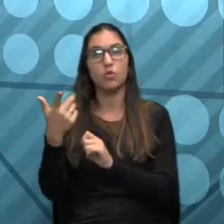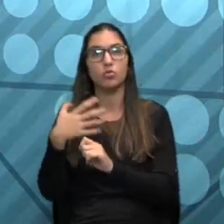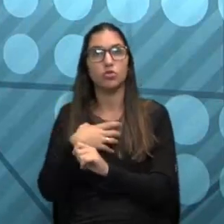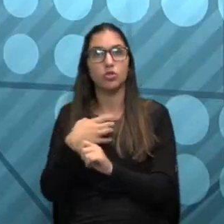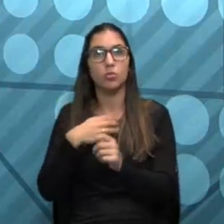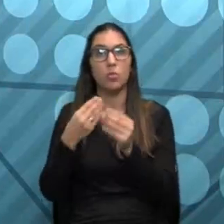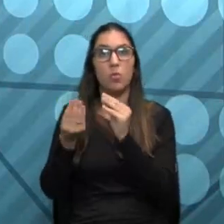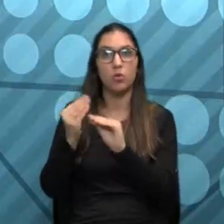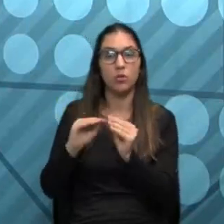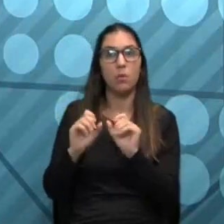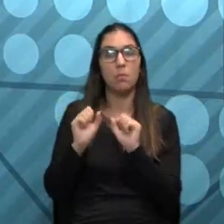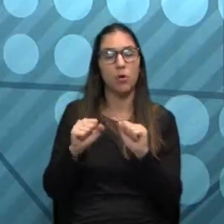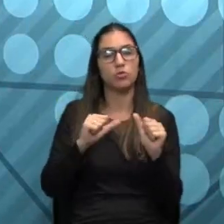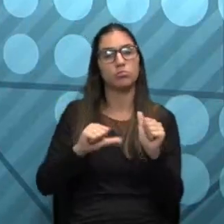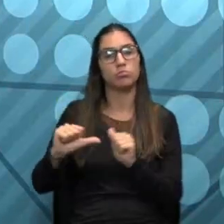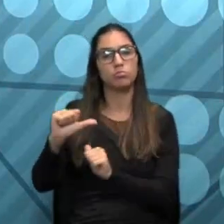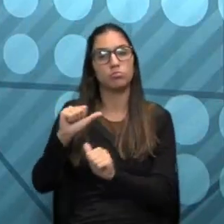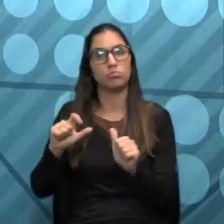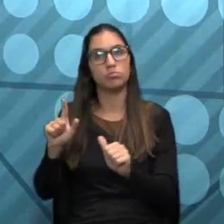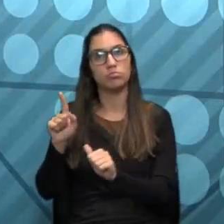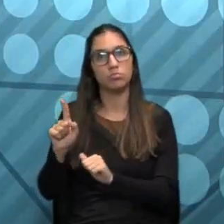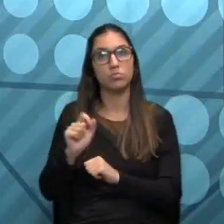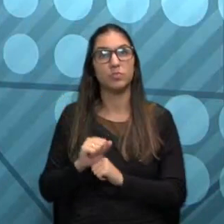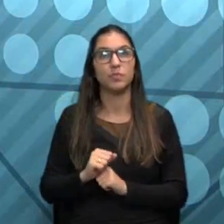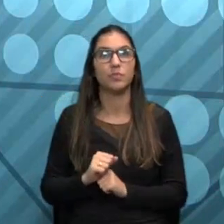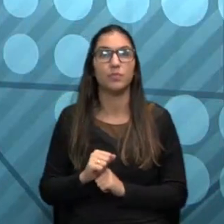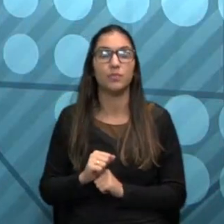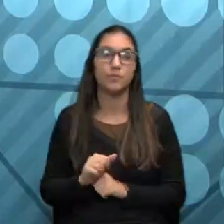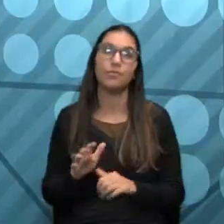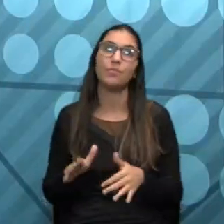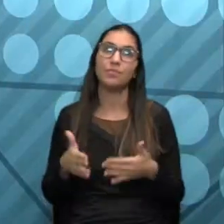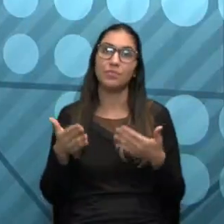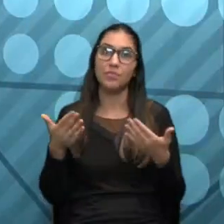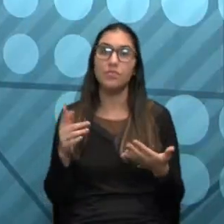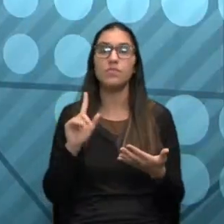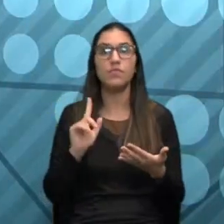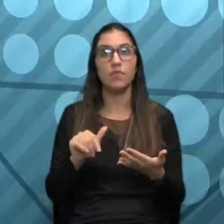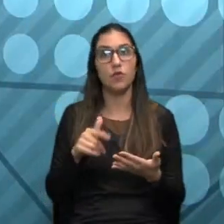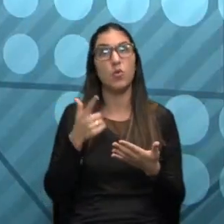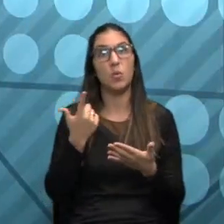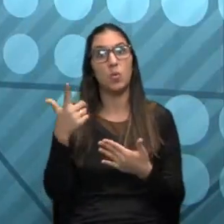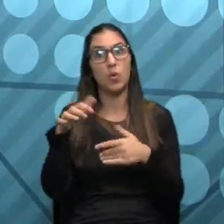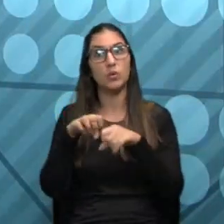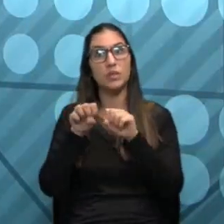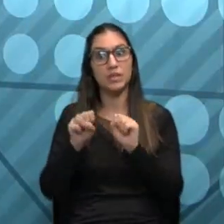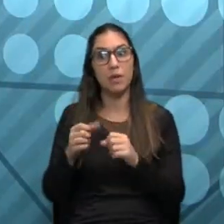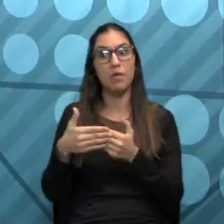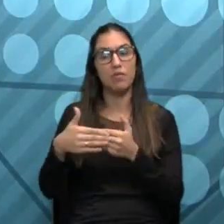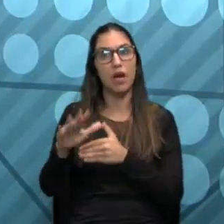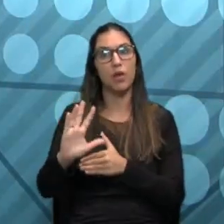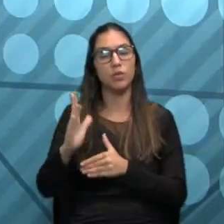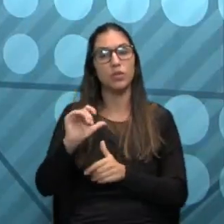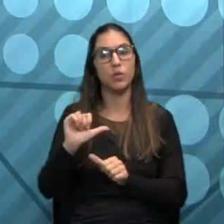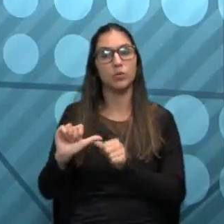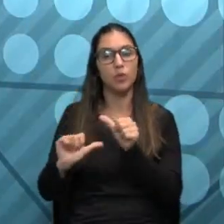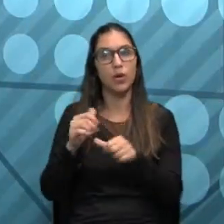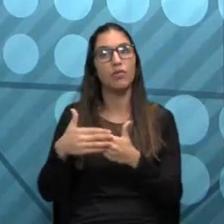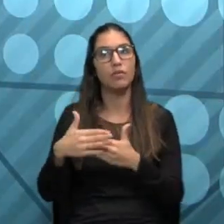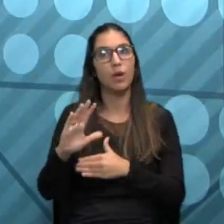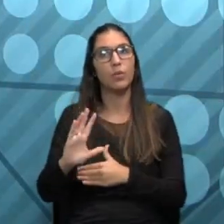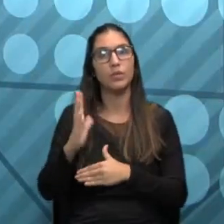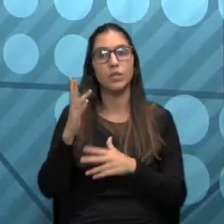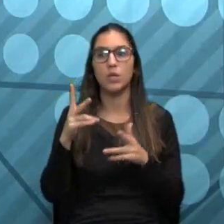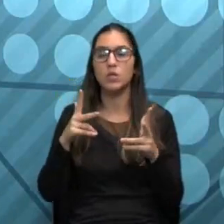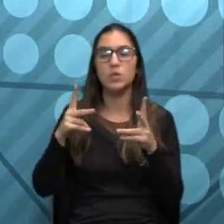modulação, mas vai poder migrar para essa faixa. Então, é um outro sistema que vai acontecer, uma outra troca que vai acontecer,